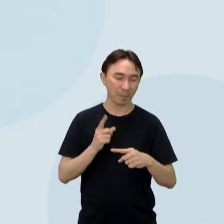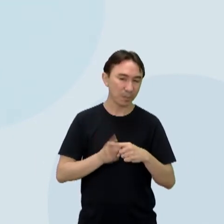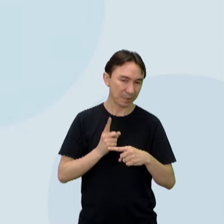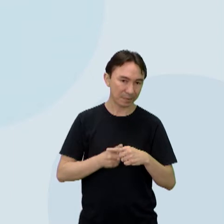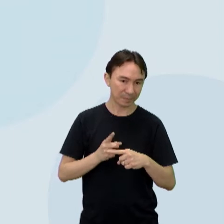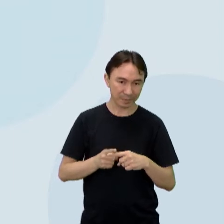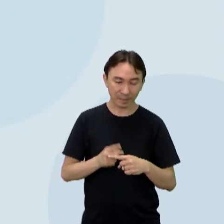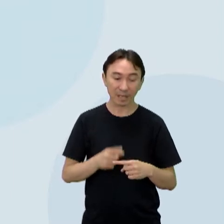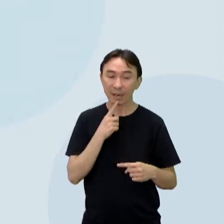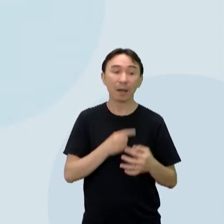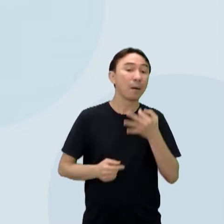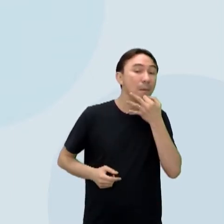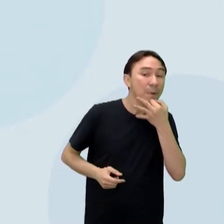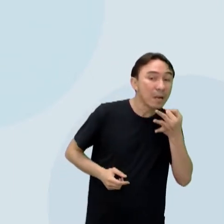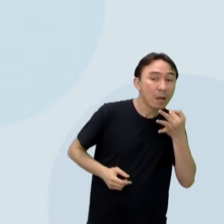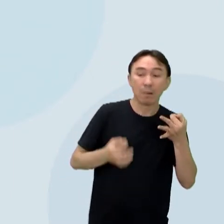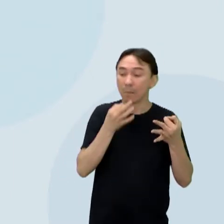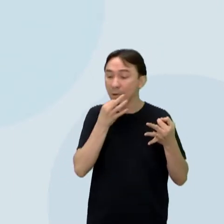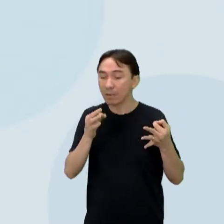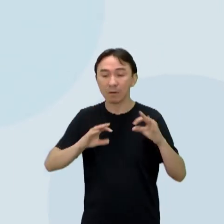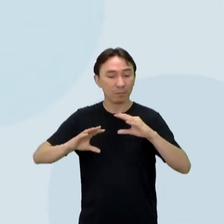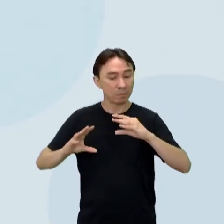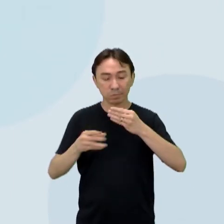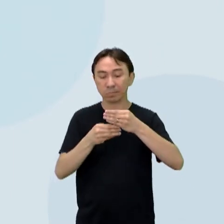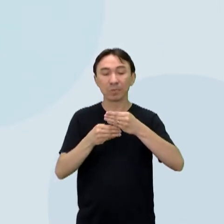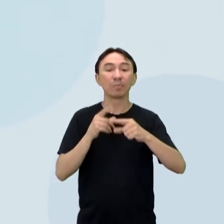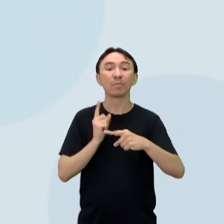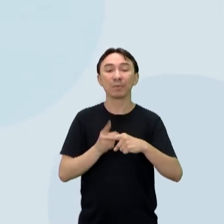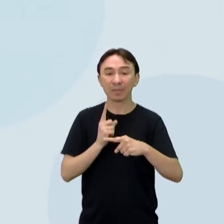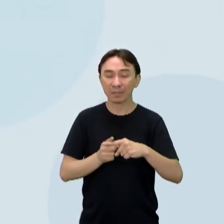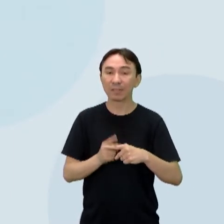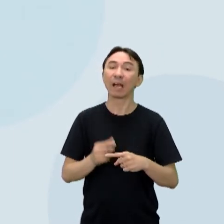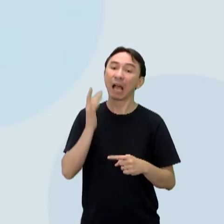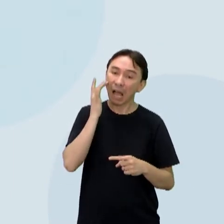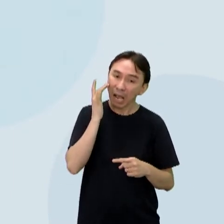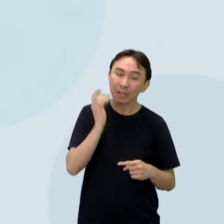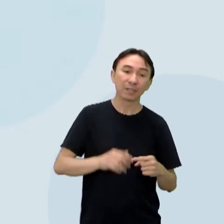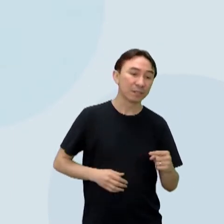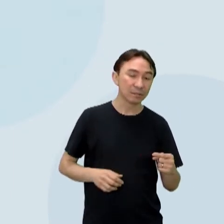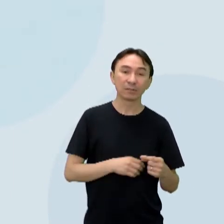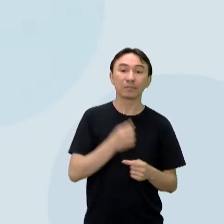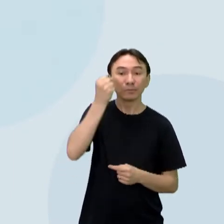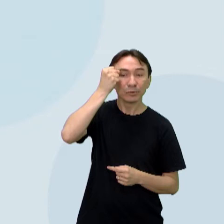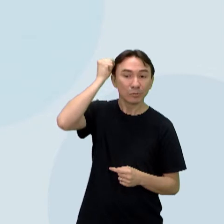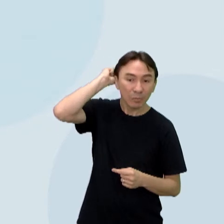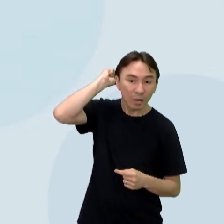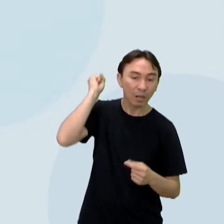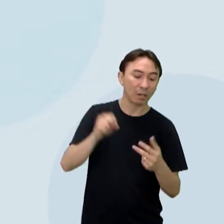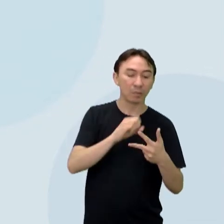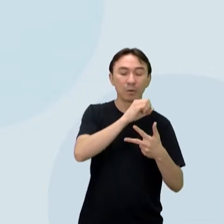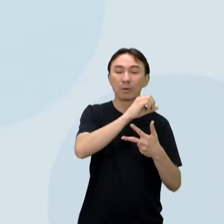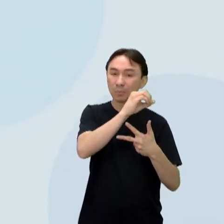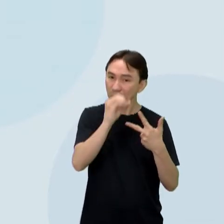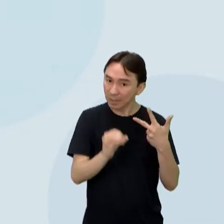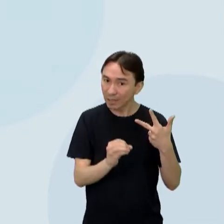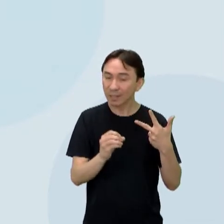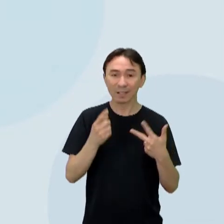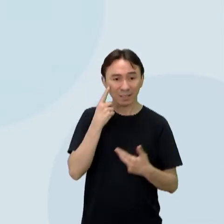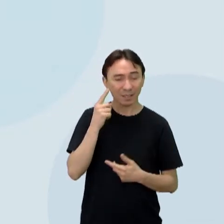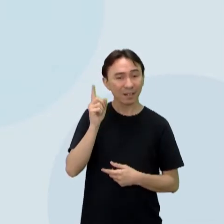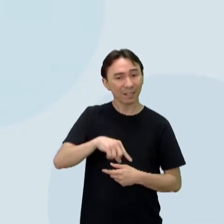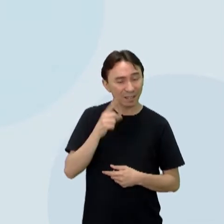são complementares, pois ambos acreditam que os vestibulares e o Enem, exames de acesso às